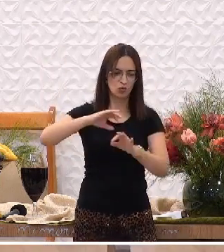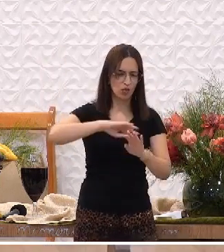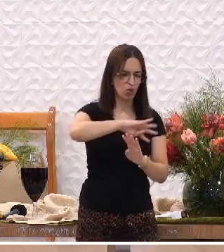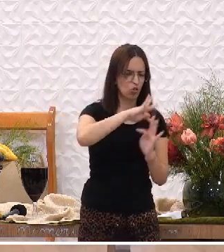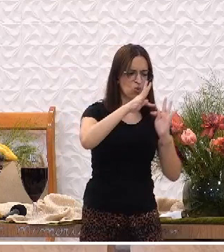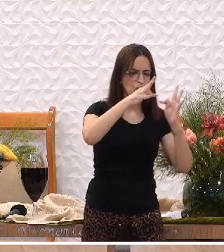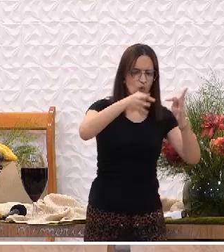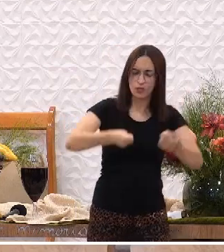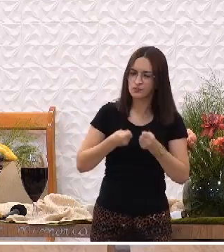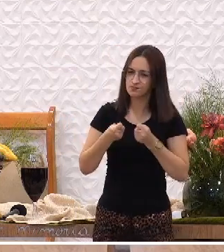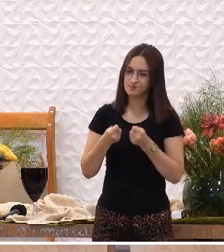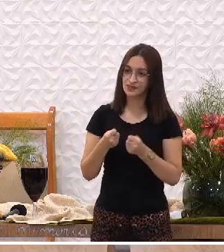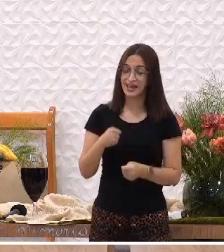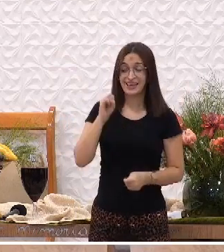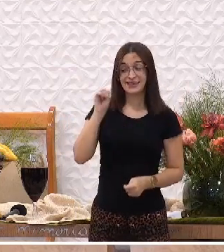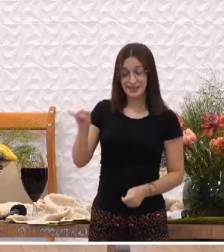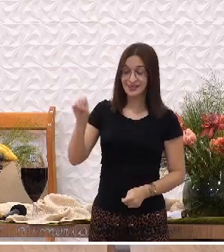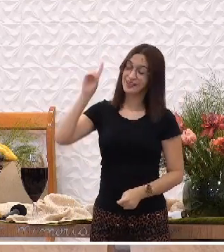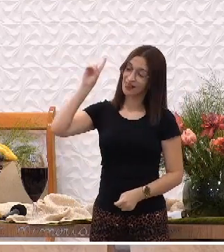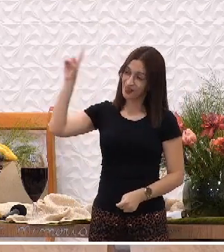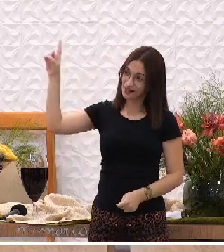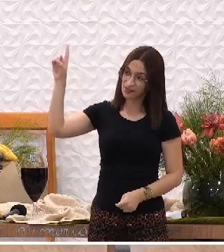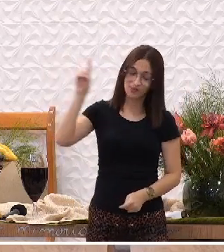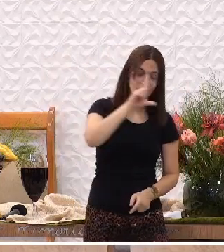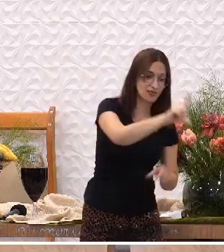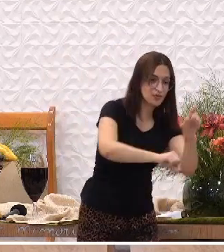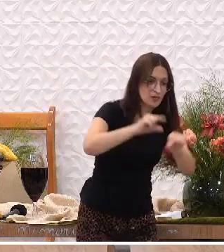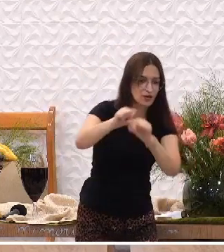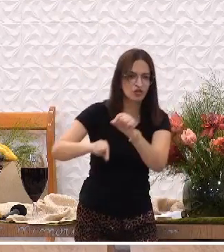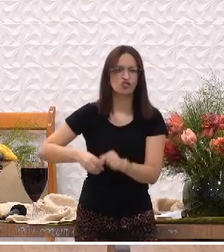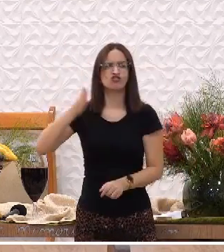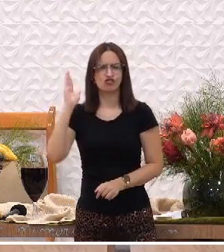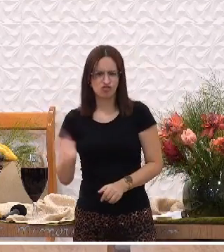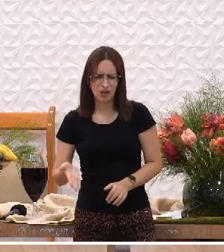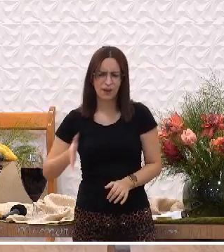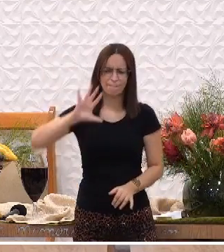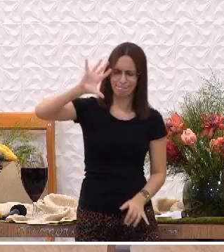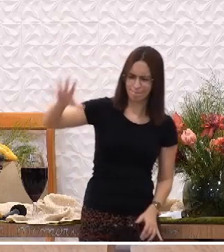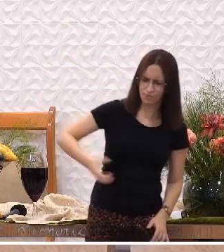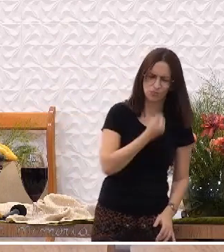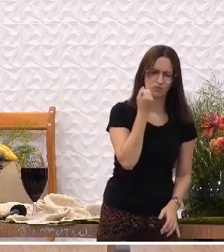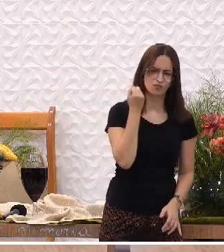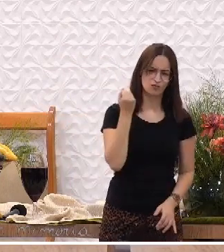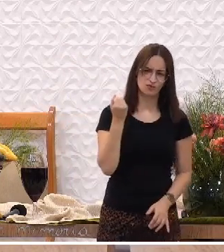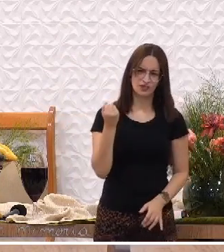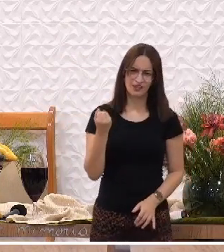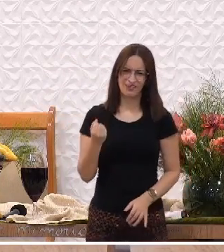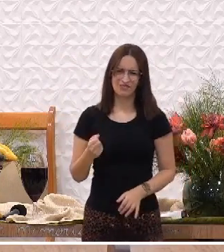por Deus ter nos escolhido e nos amado, Ele providenciou a salvação e também providenciou meios para nos chamar e